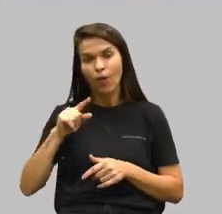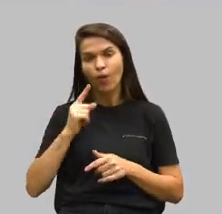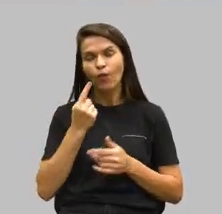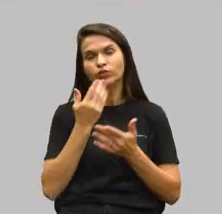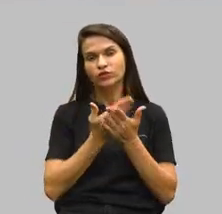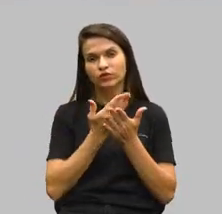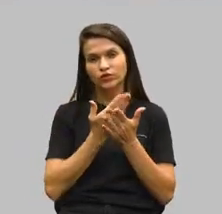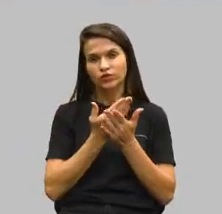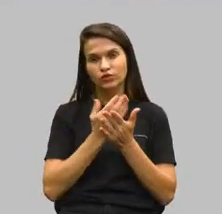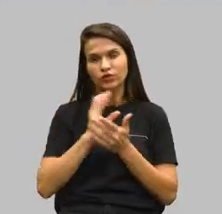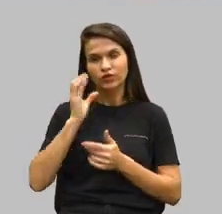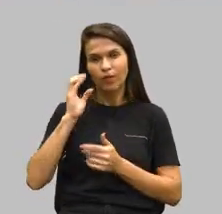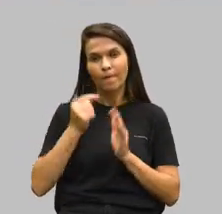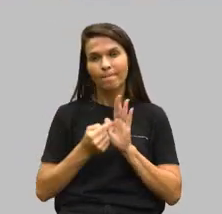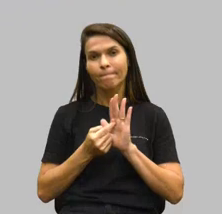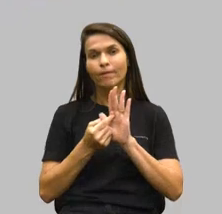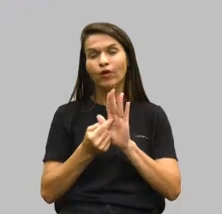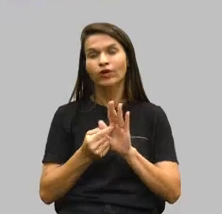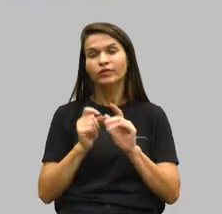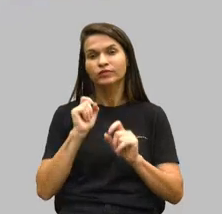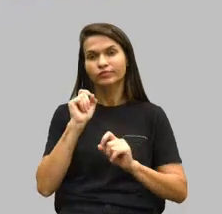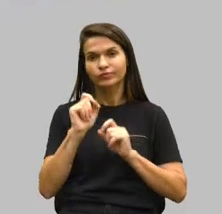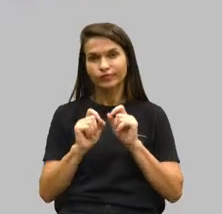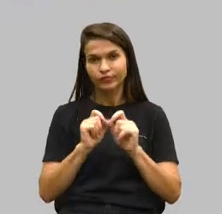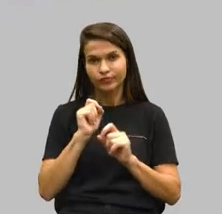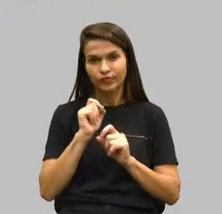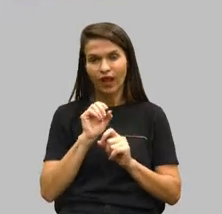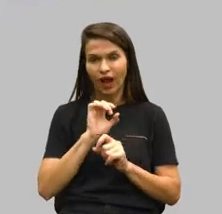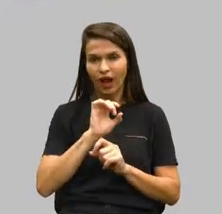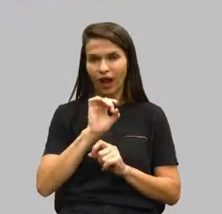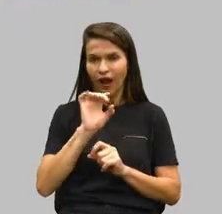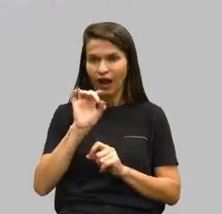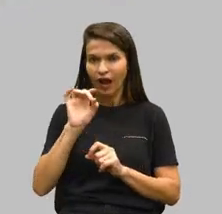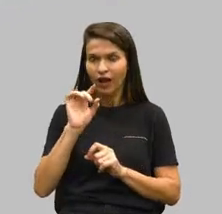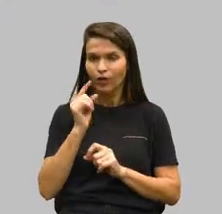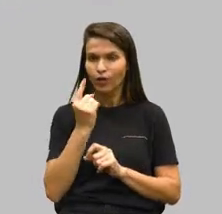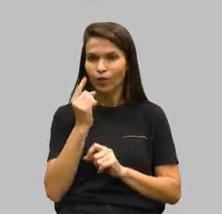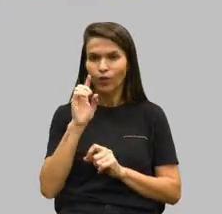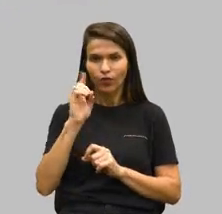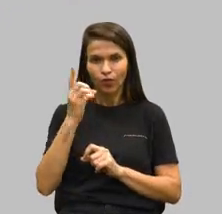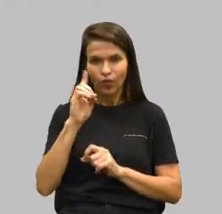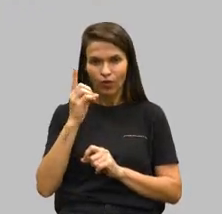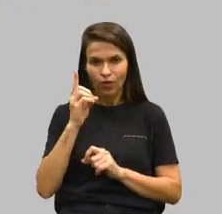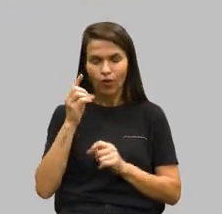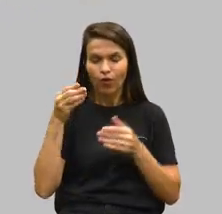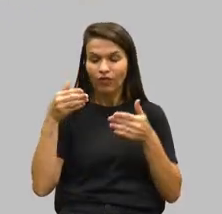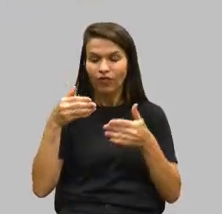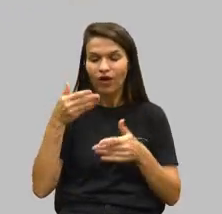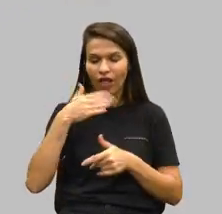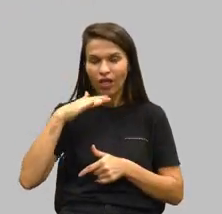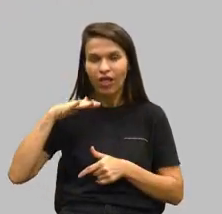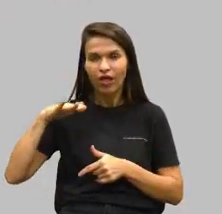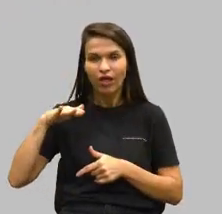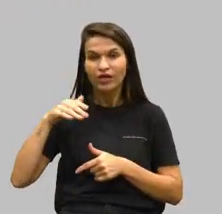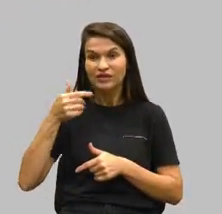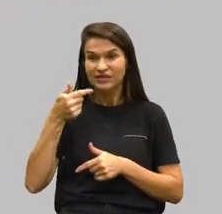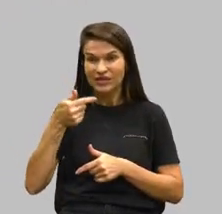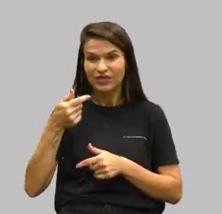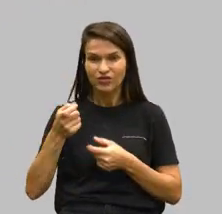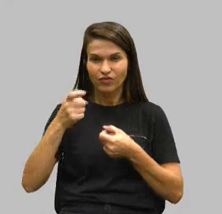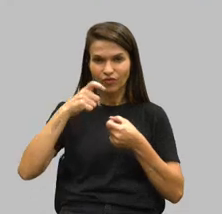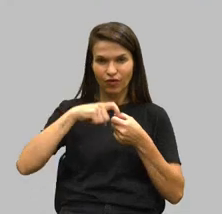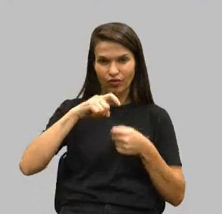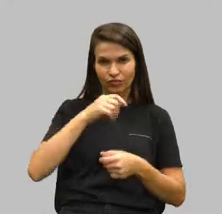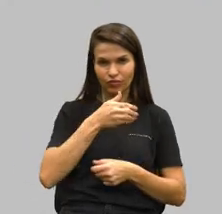eh científicos mostram que a cada um dólar investido na primeira infância sete Retornam pro